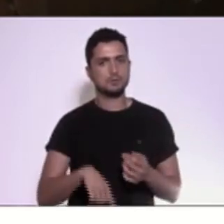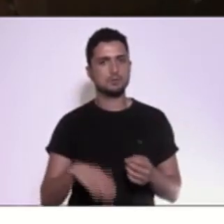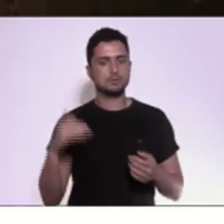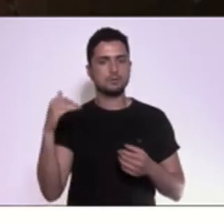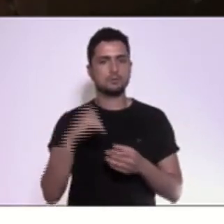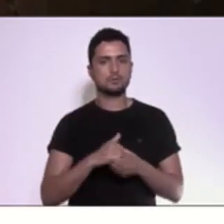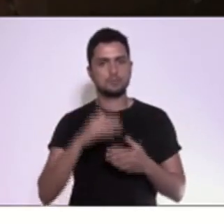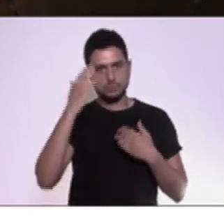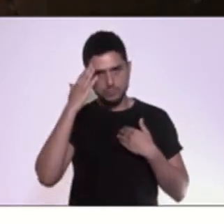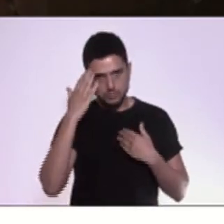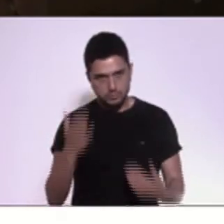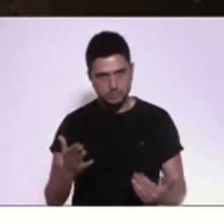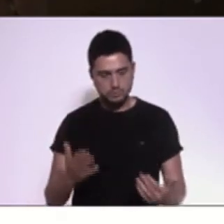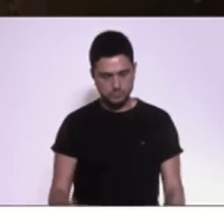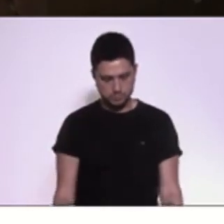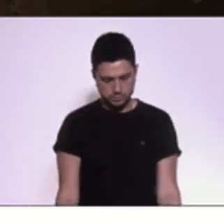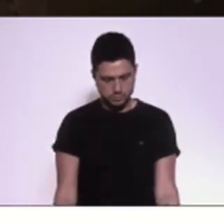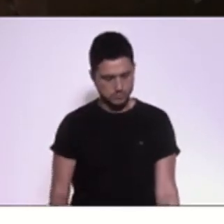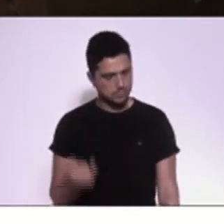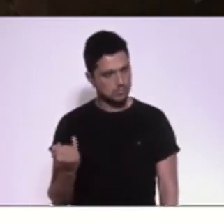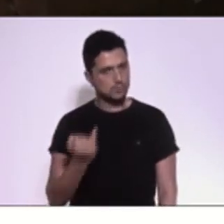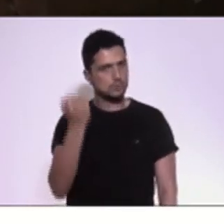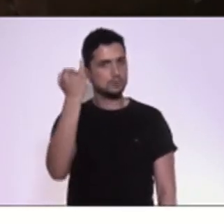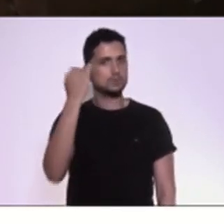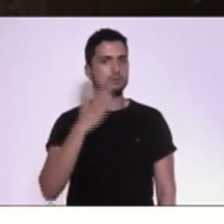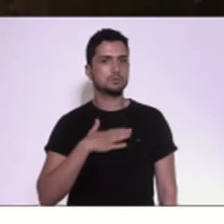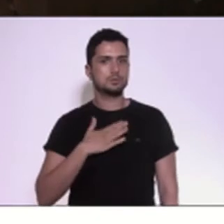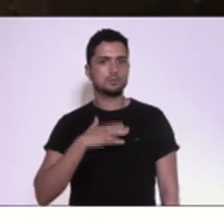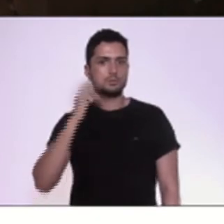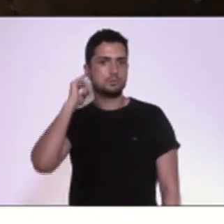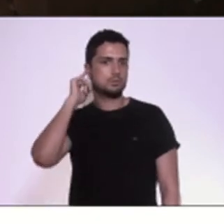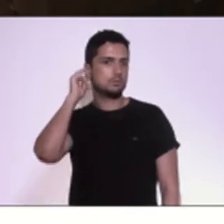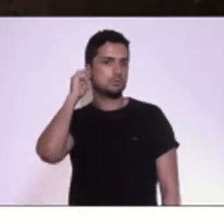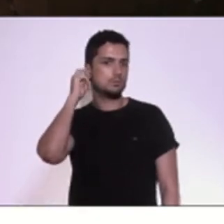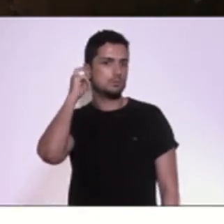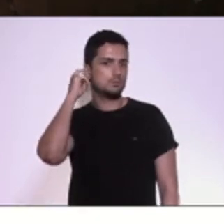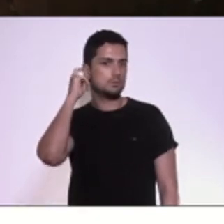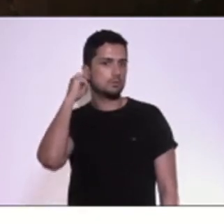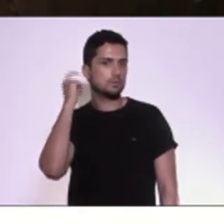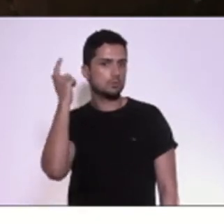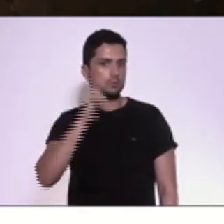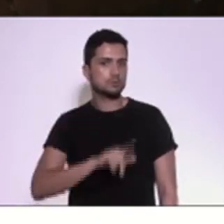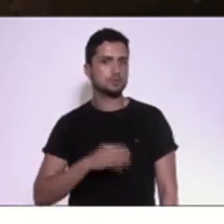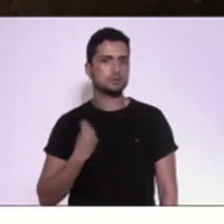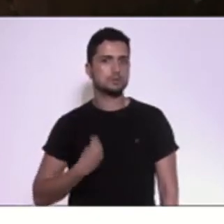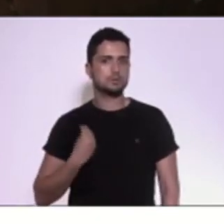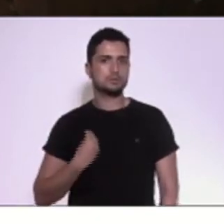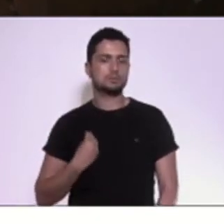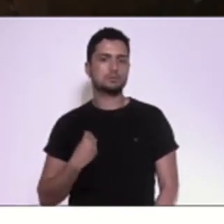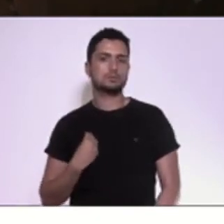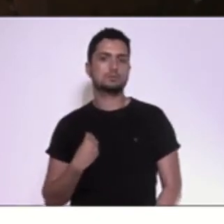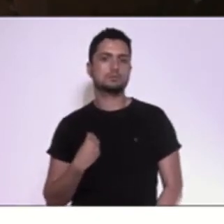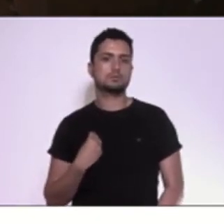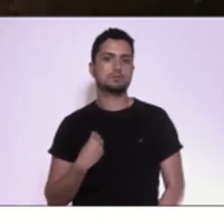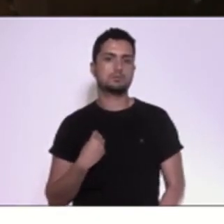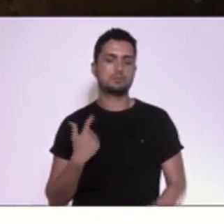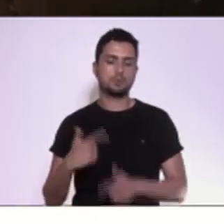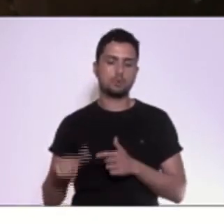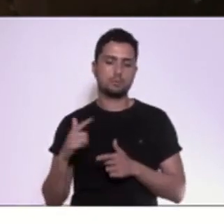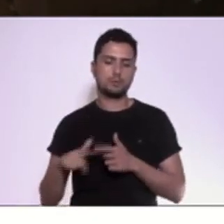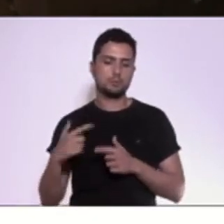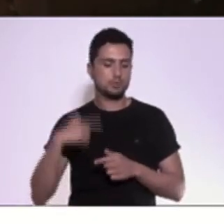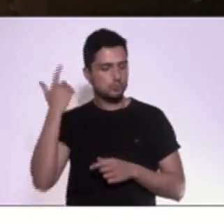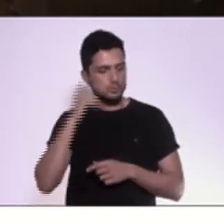têm noção de como é importante para mim passar por tudo que eu passei e estar aqui hoje, avançando o Estado do Rio de